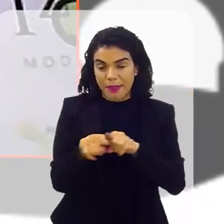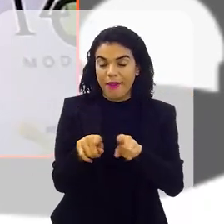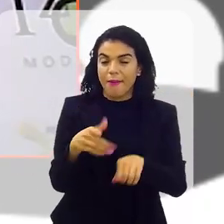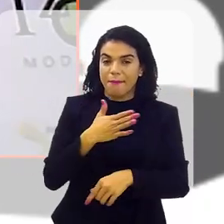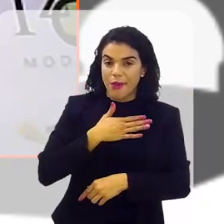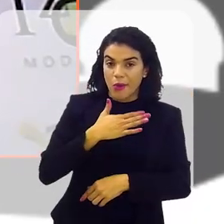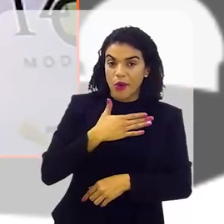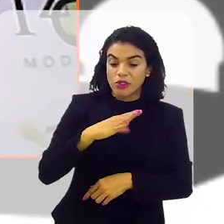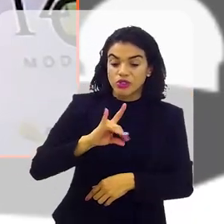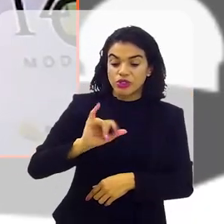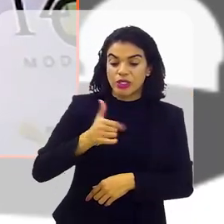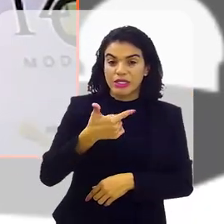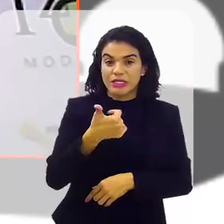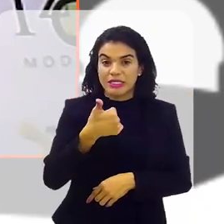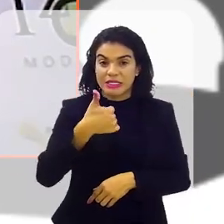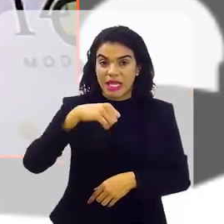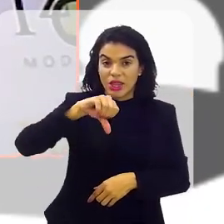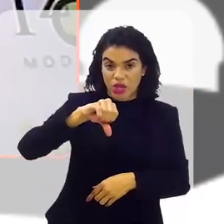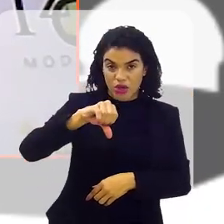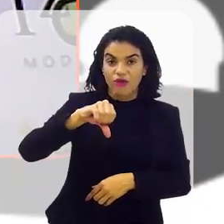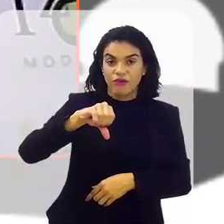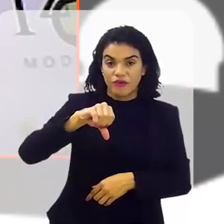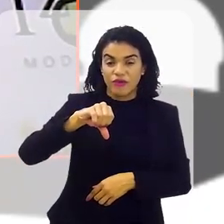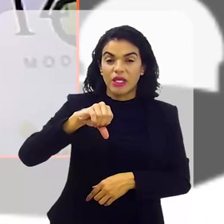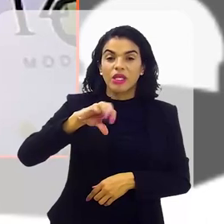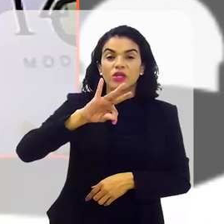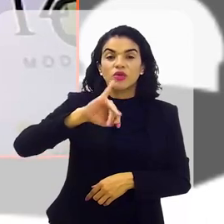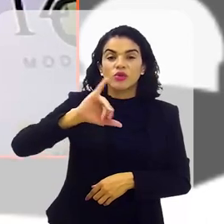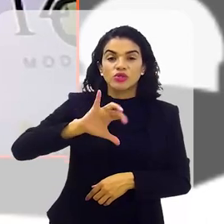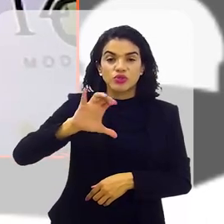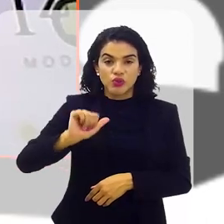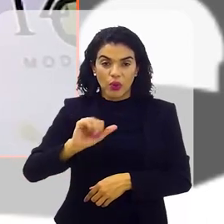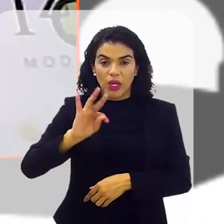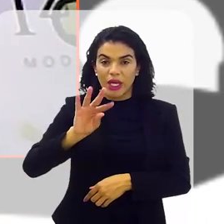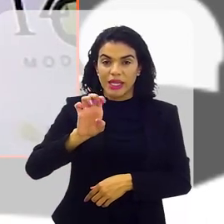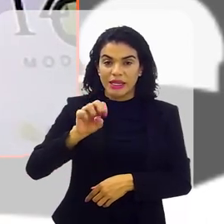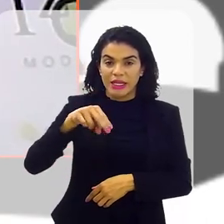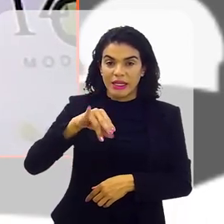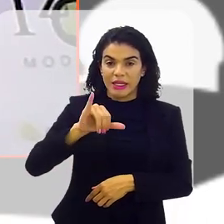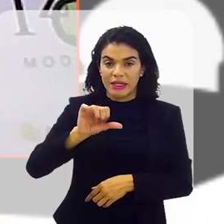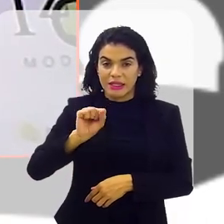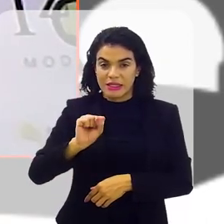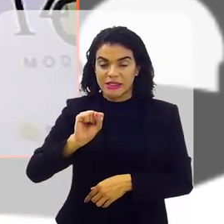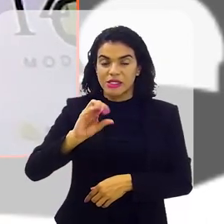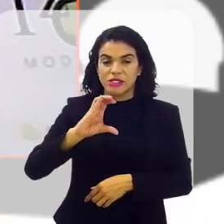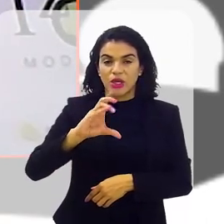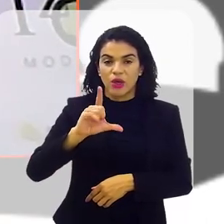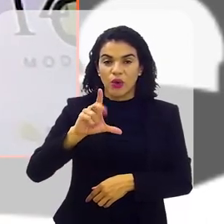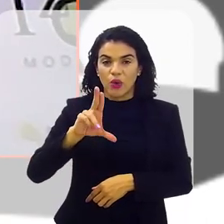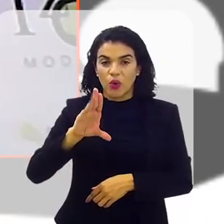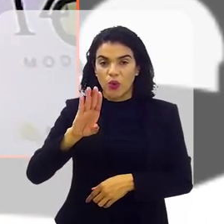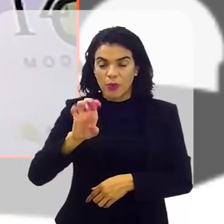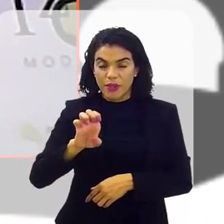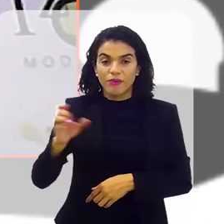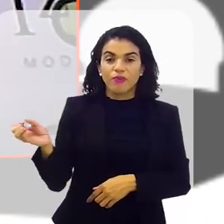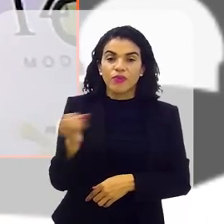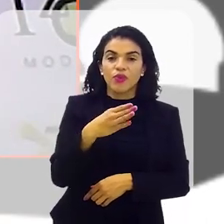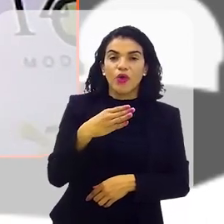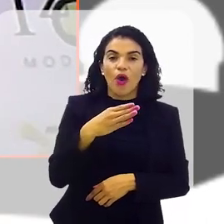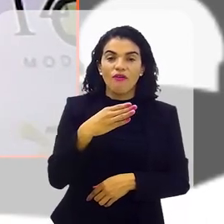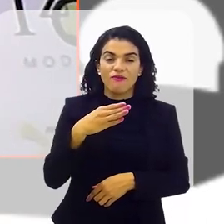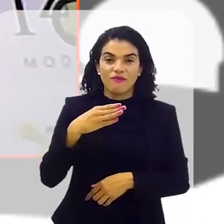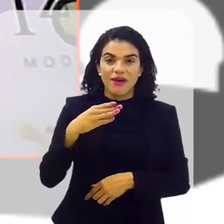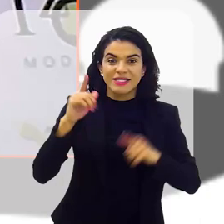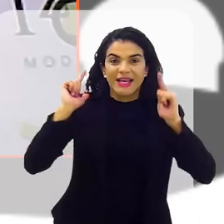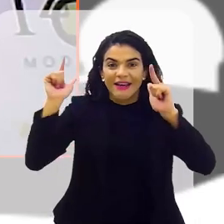19 de agosto no Tijuca Tênis Clube também no Henriqueta Brieba As Novas Aventuras de João e Maria